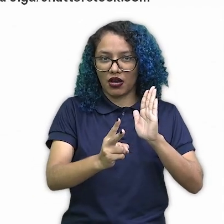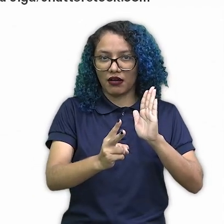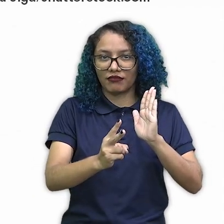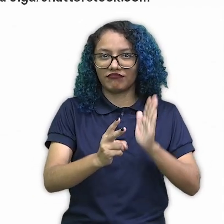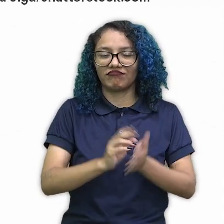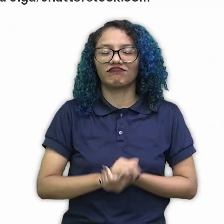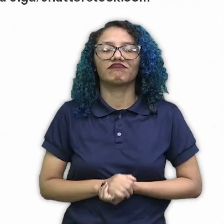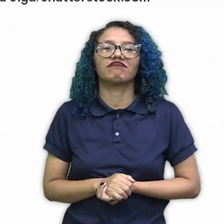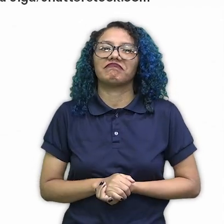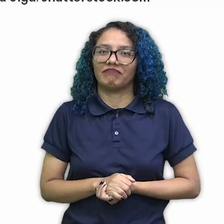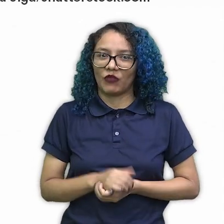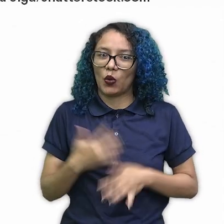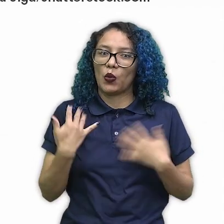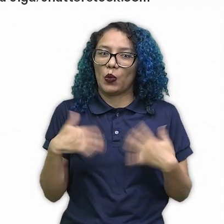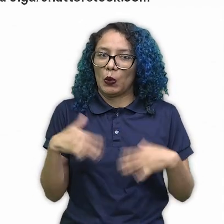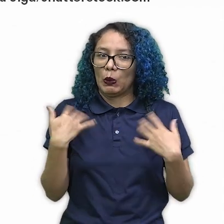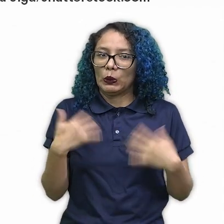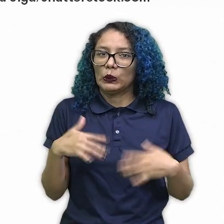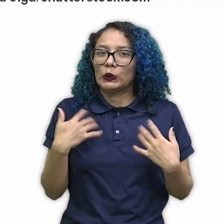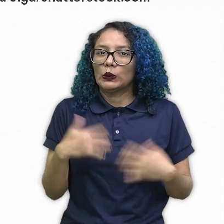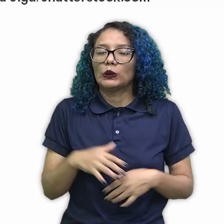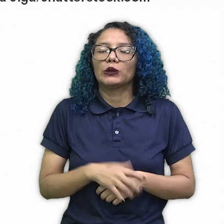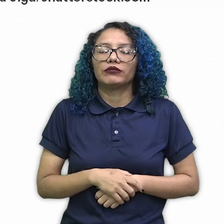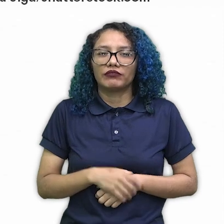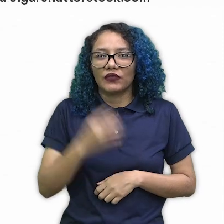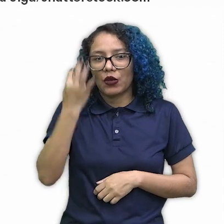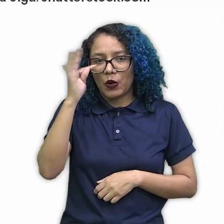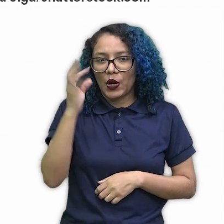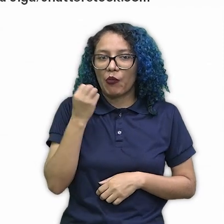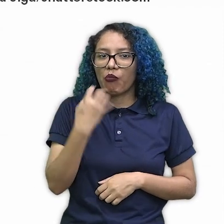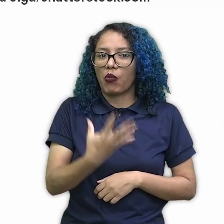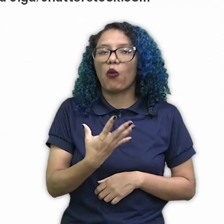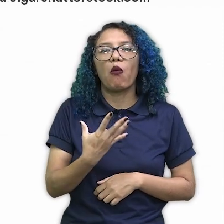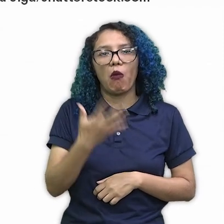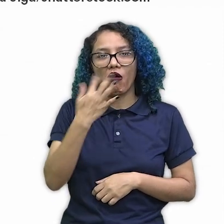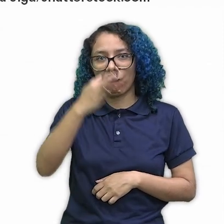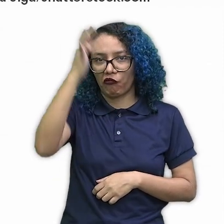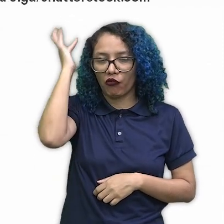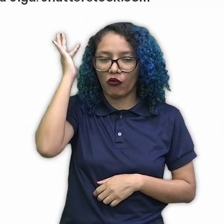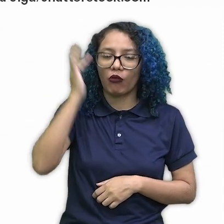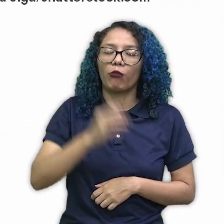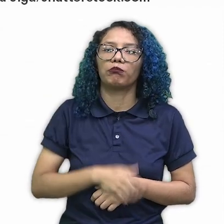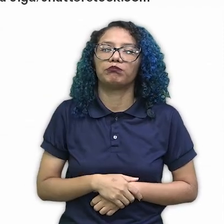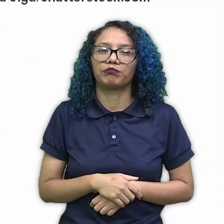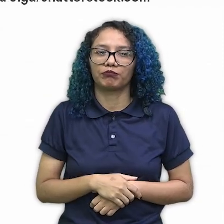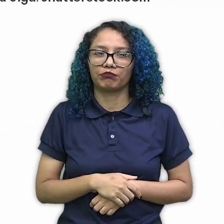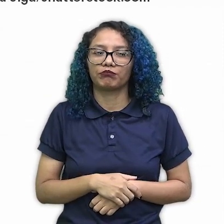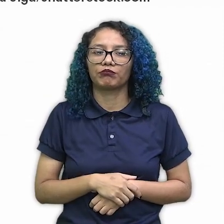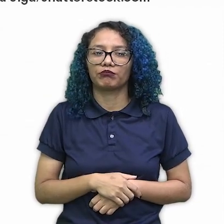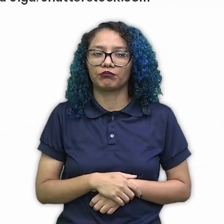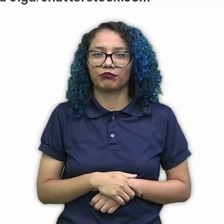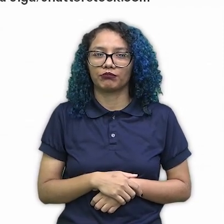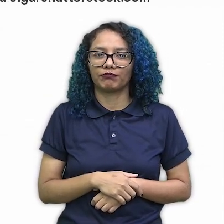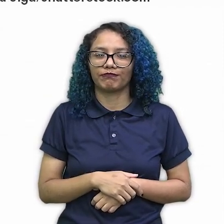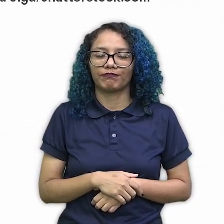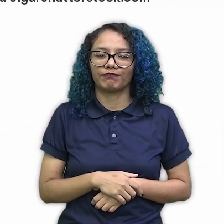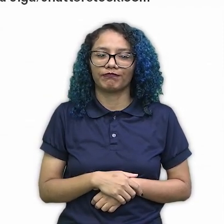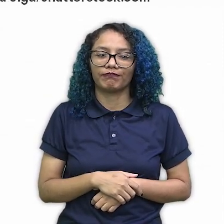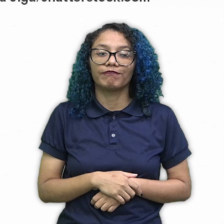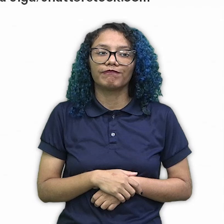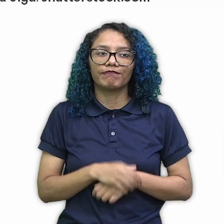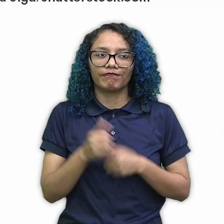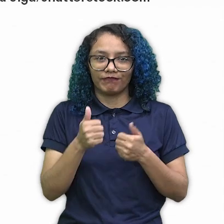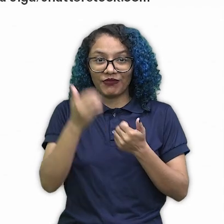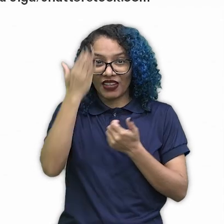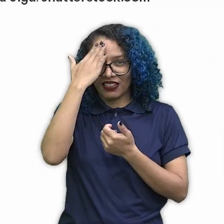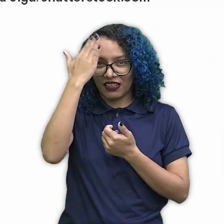desobedecidas. Eita, que o Foucault bate forte aí, hein? Eu particularmente gosto muito, né, do pensamento de Foucault, porque ele é muito atual.